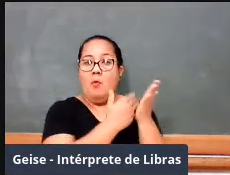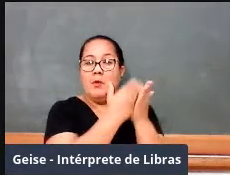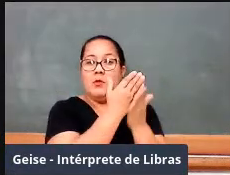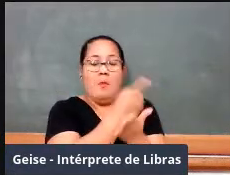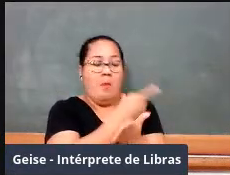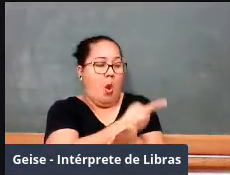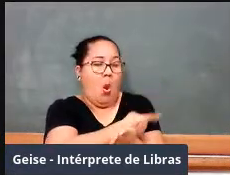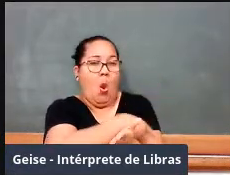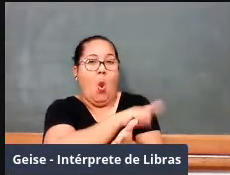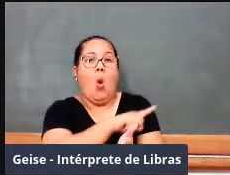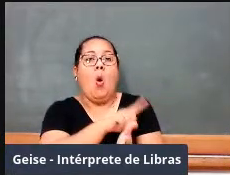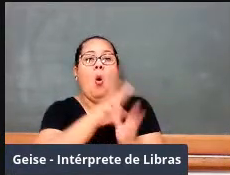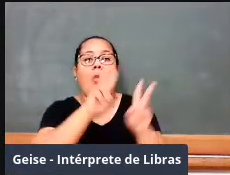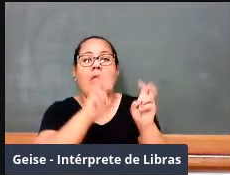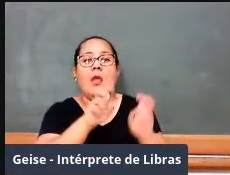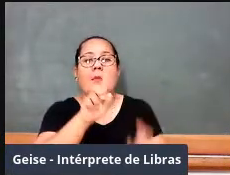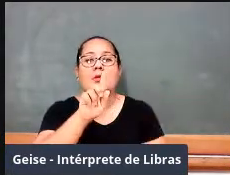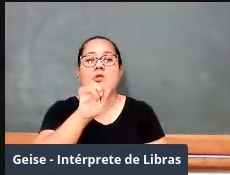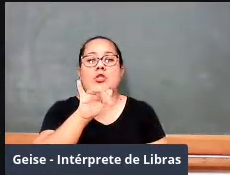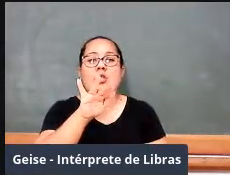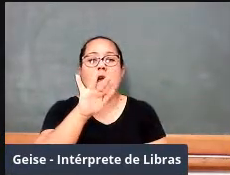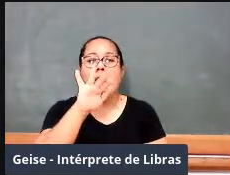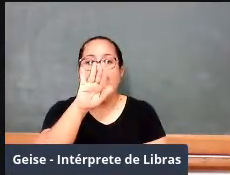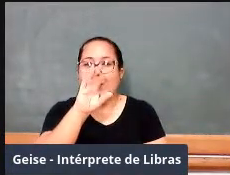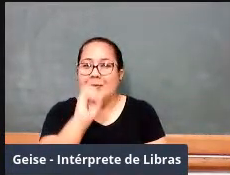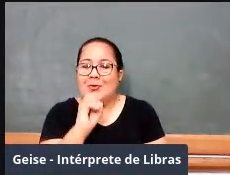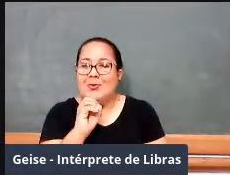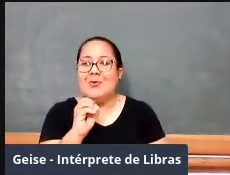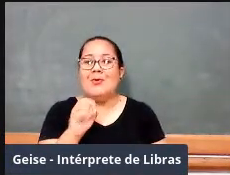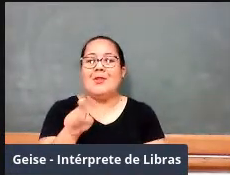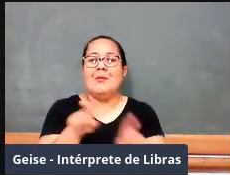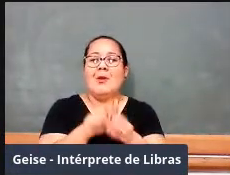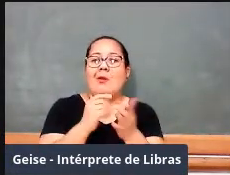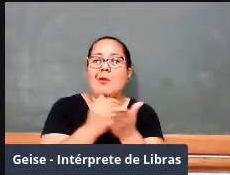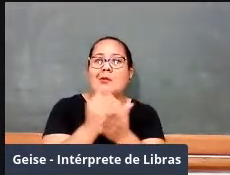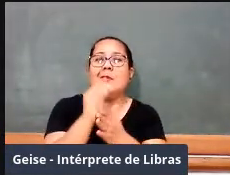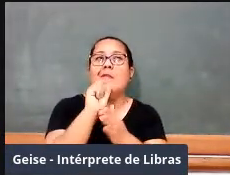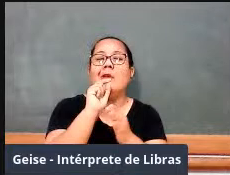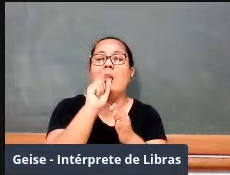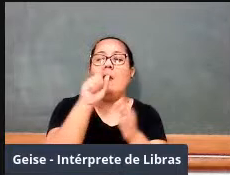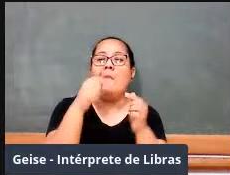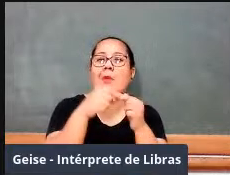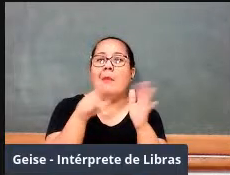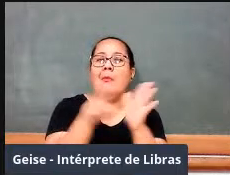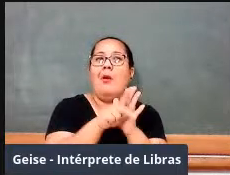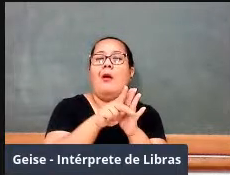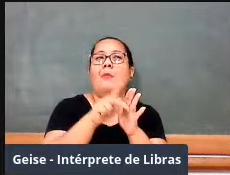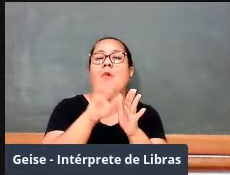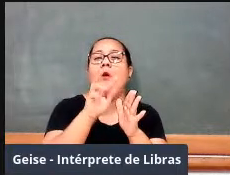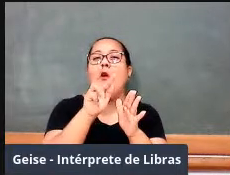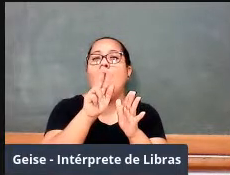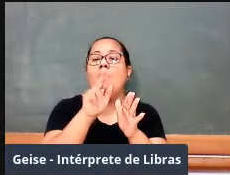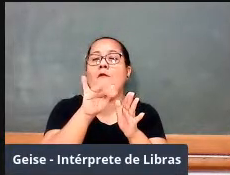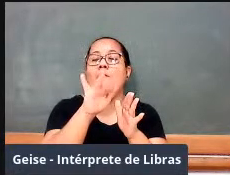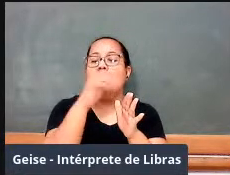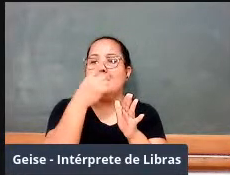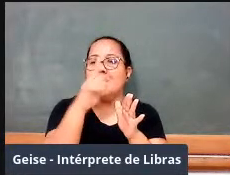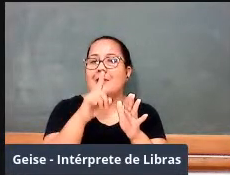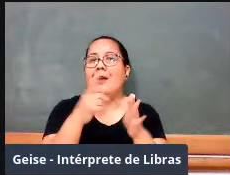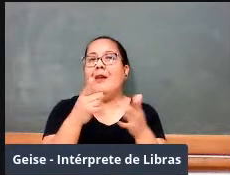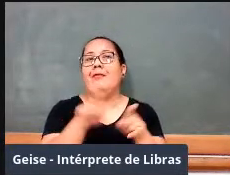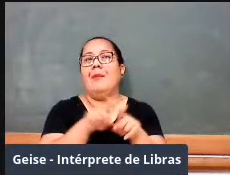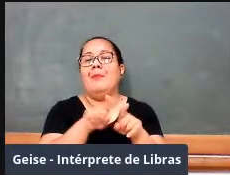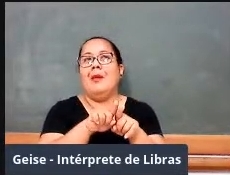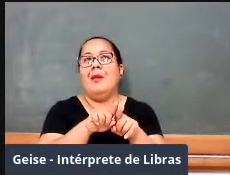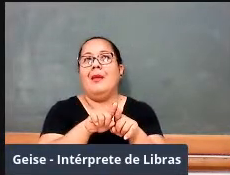internacionais, como é que aparece o conceito de função, como é que a gente articula a aritmética, álgebra e geometria, né? E também